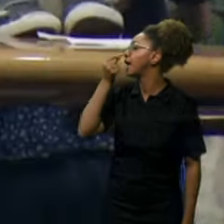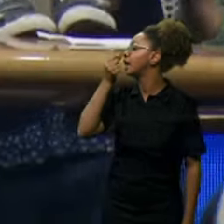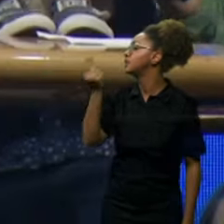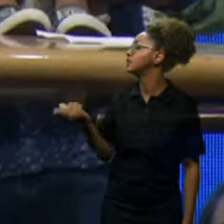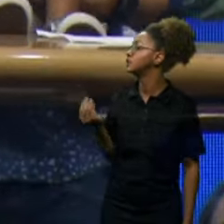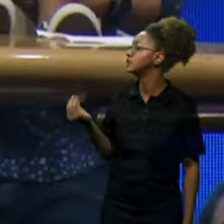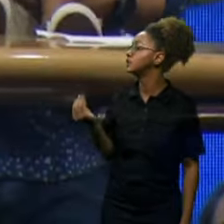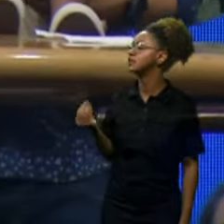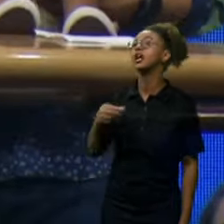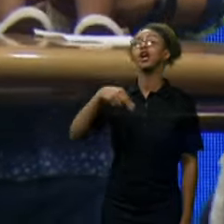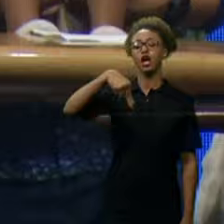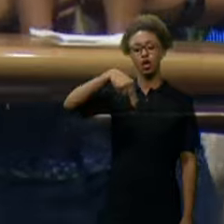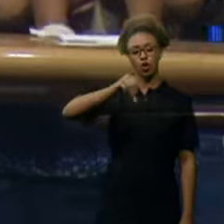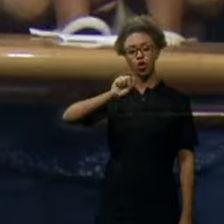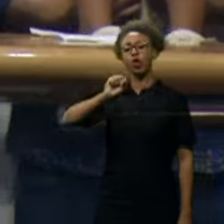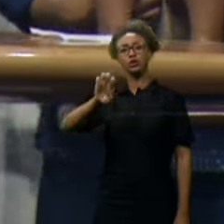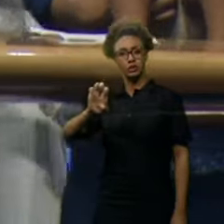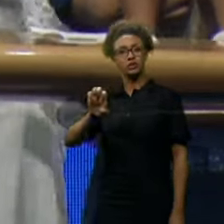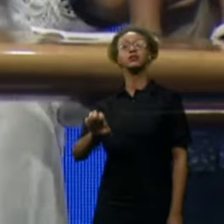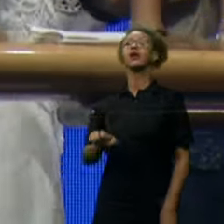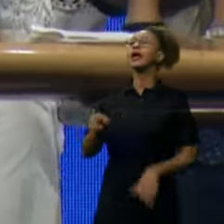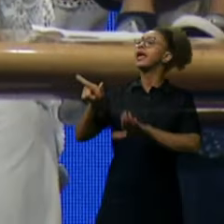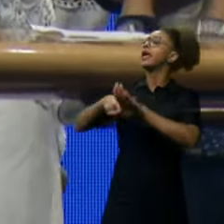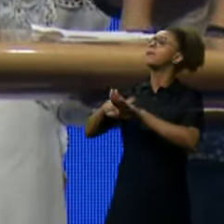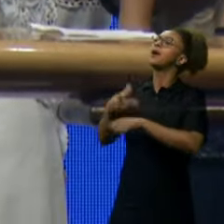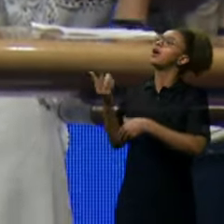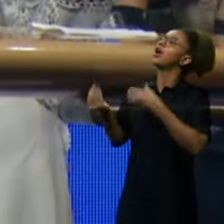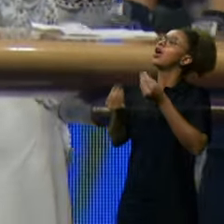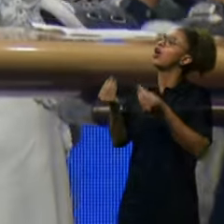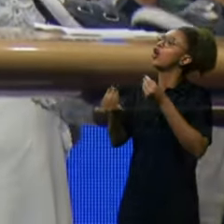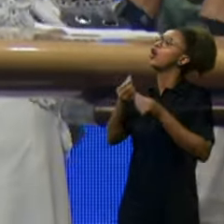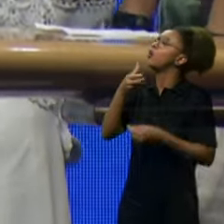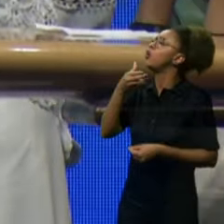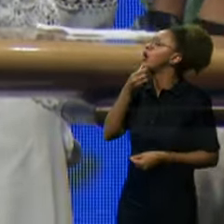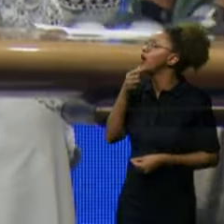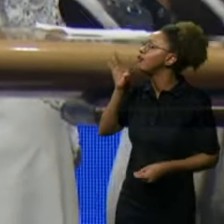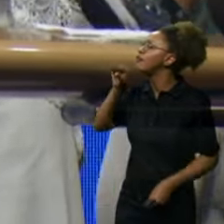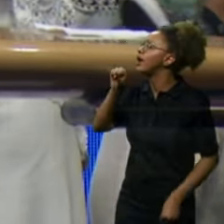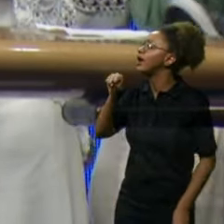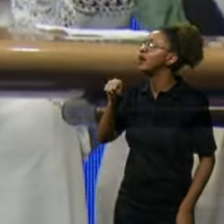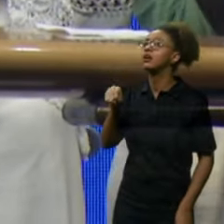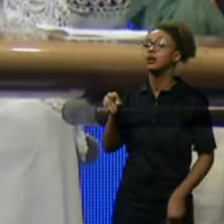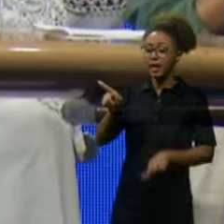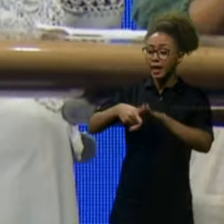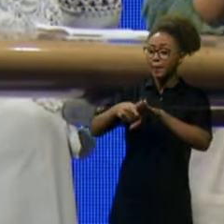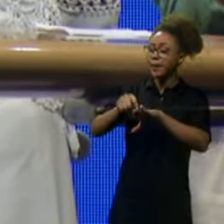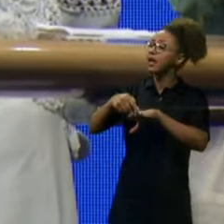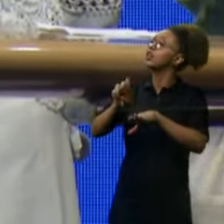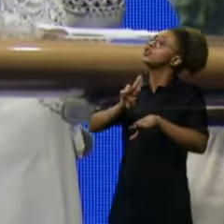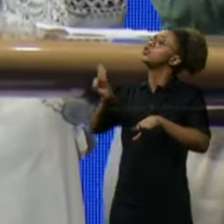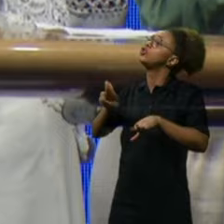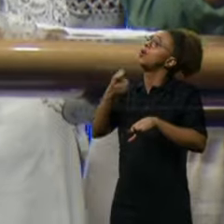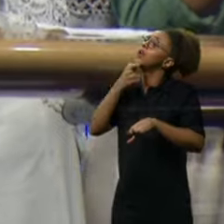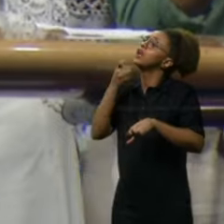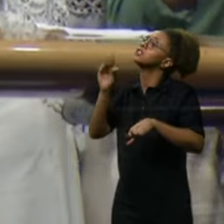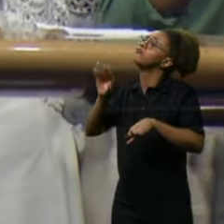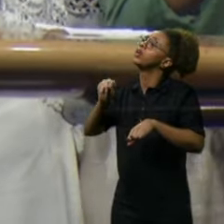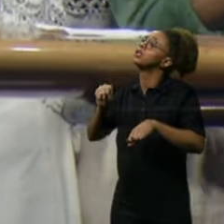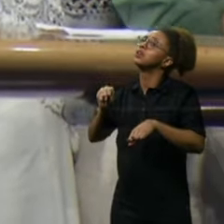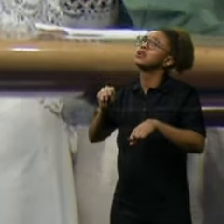o lobo não use como é que é pé o pé e seu